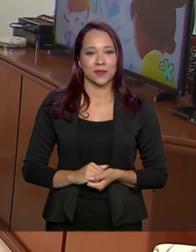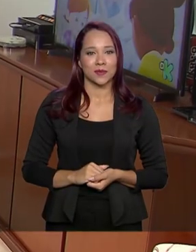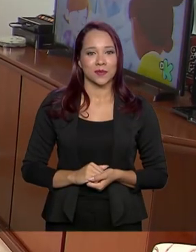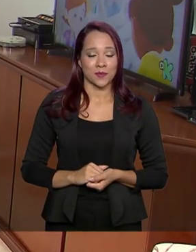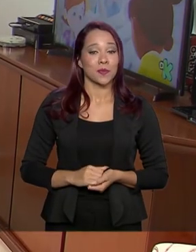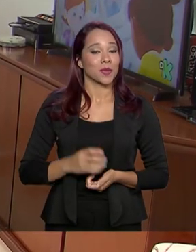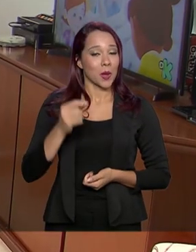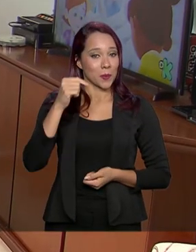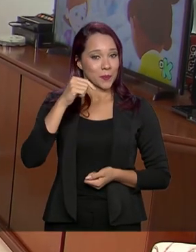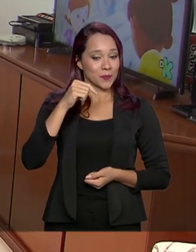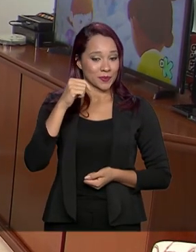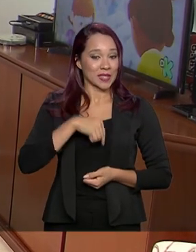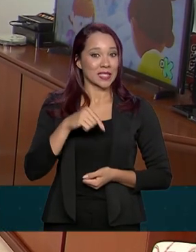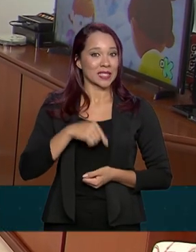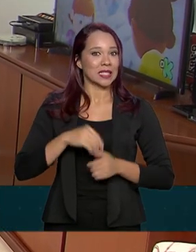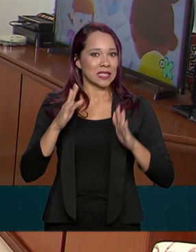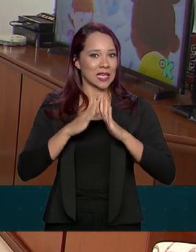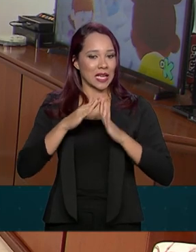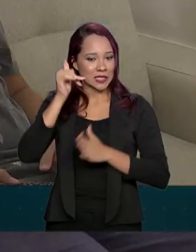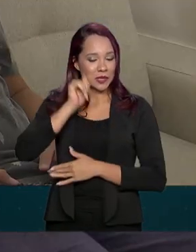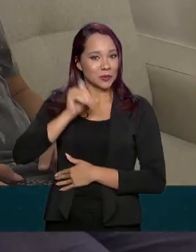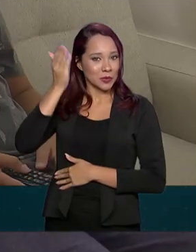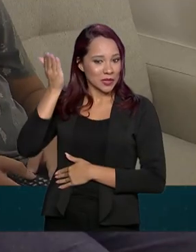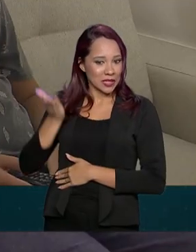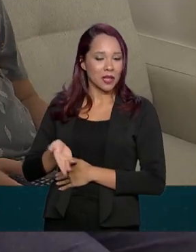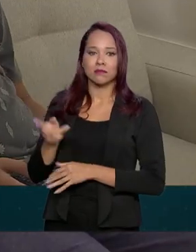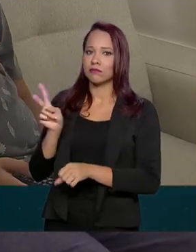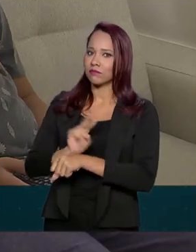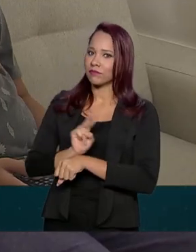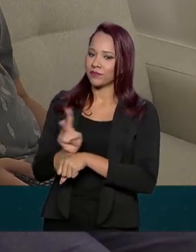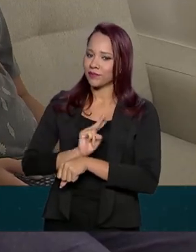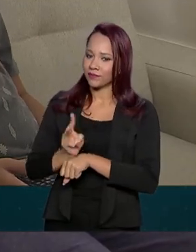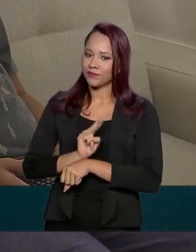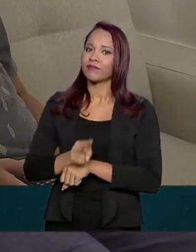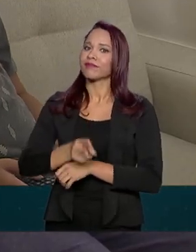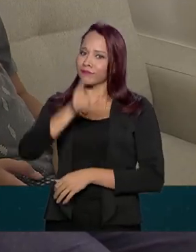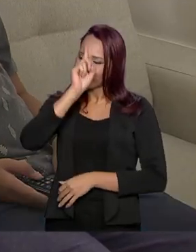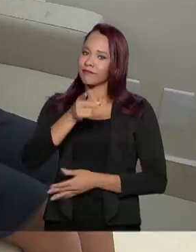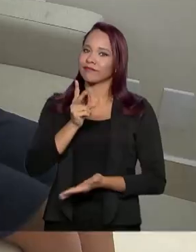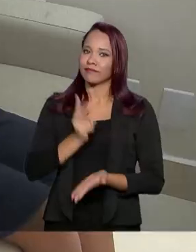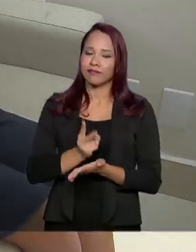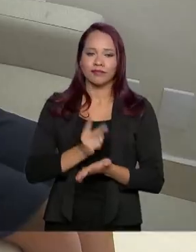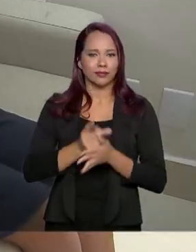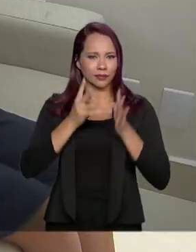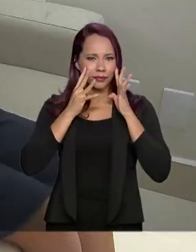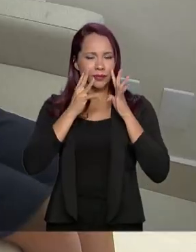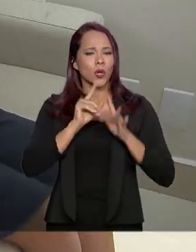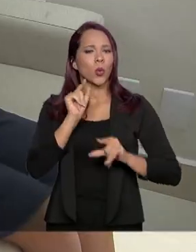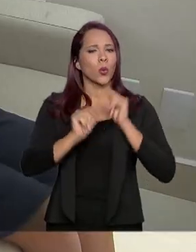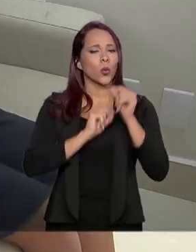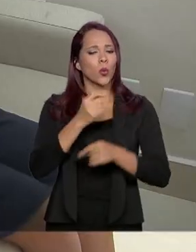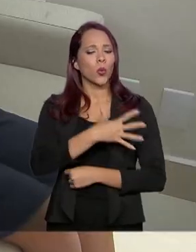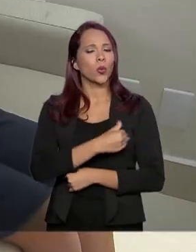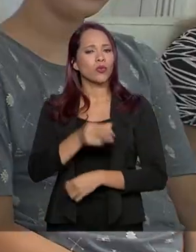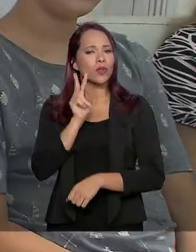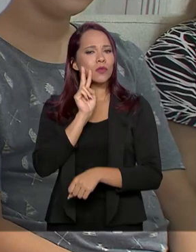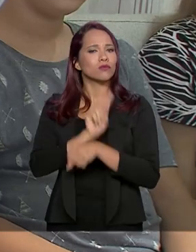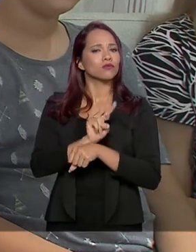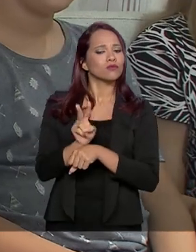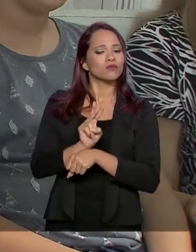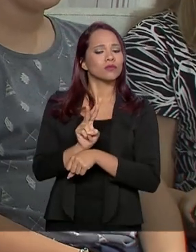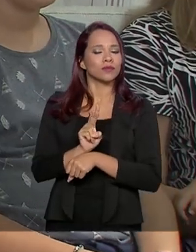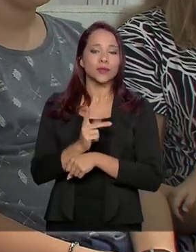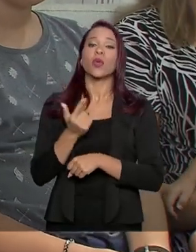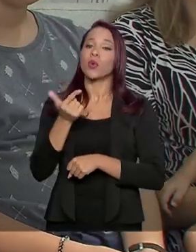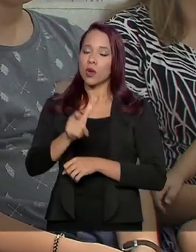Aqui na casa da Priscila, vigilância é palavra de ordem. Ela está sempre de olho no que os filhos assistem. E uma